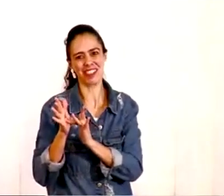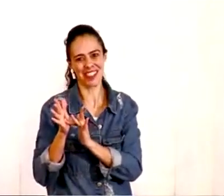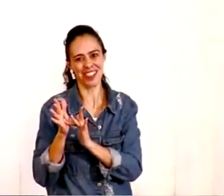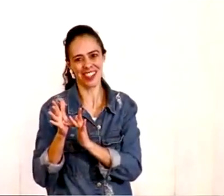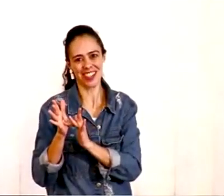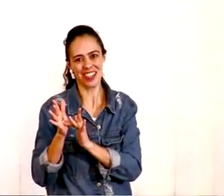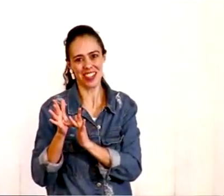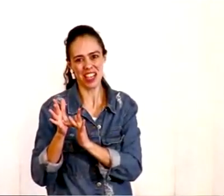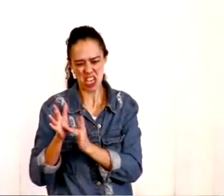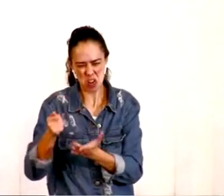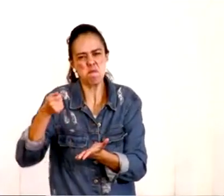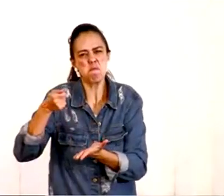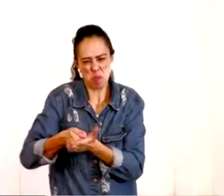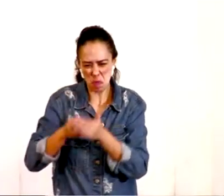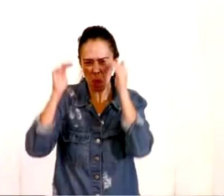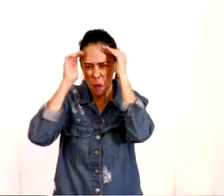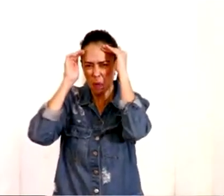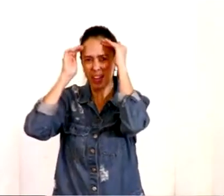Ele morreu,